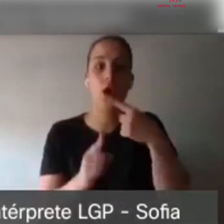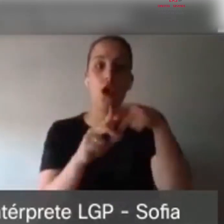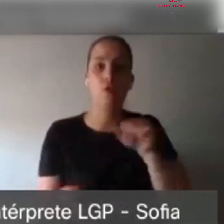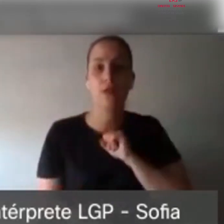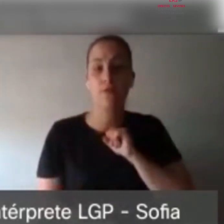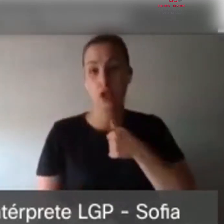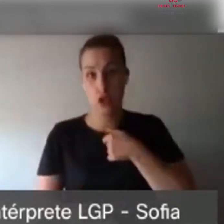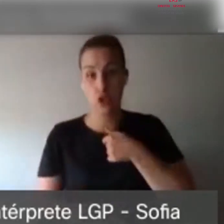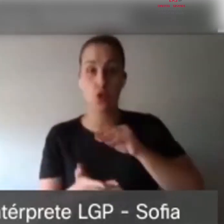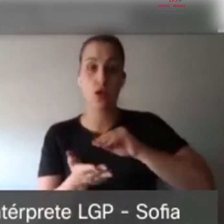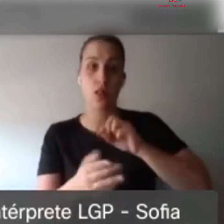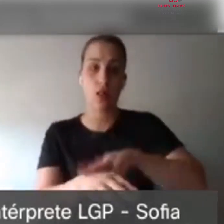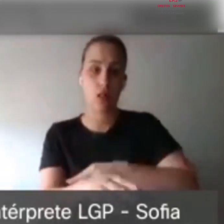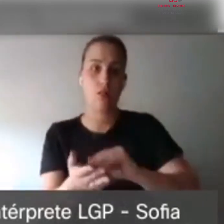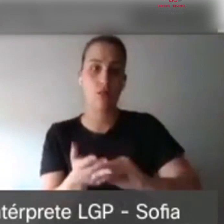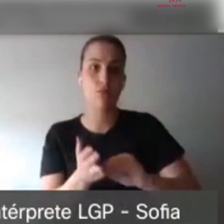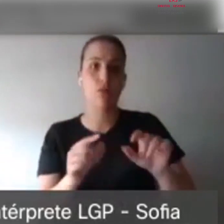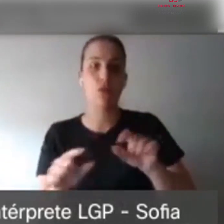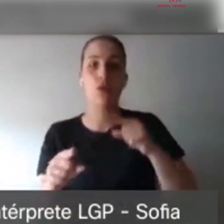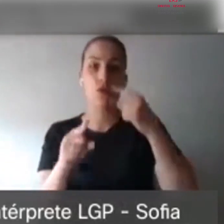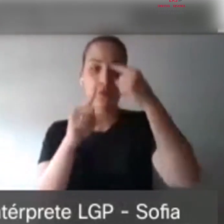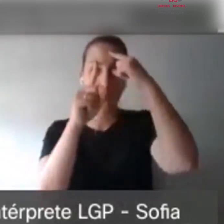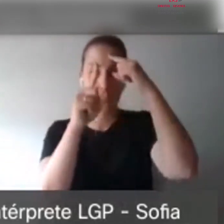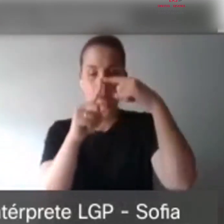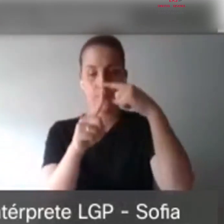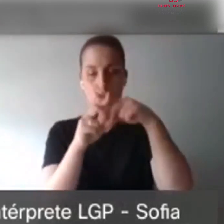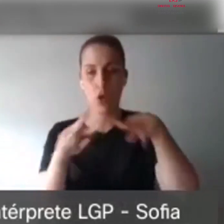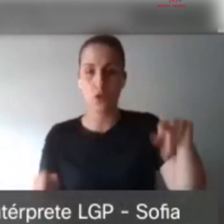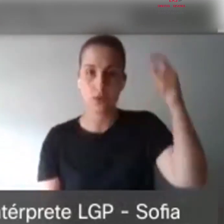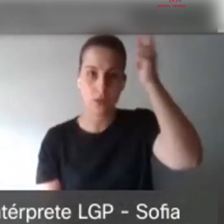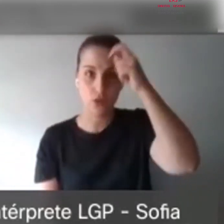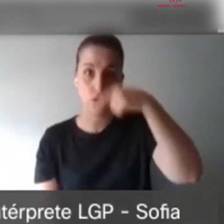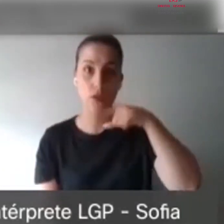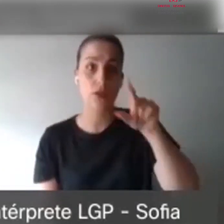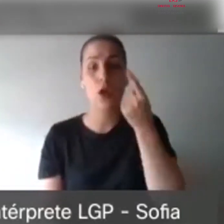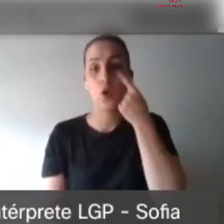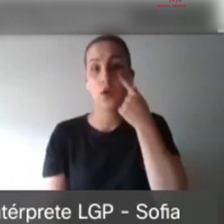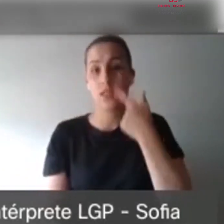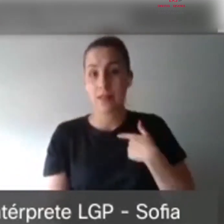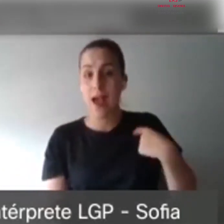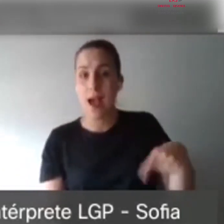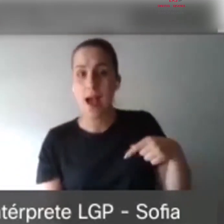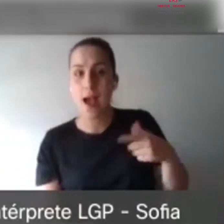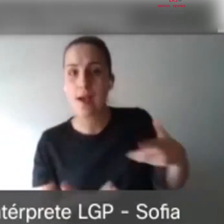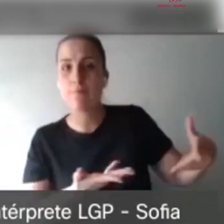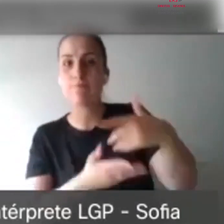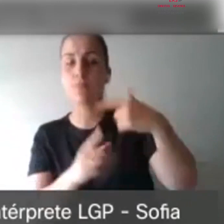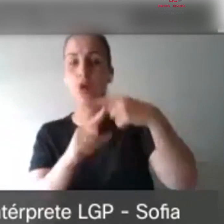sou administrador hospitalar no Centro Hospitalar Universitário de São João, mas naturalmente também pelo conhecimento que tenho das situações em outros